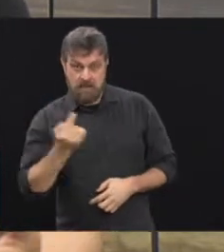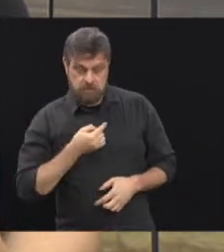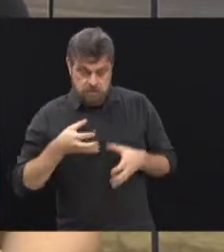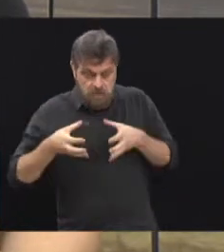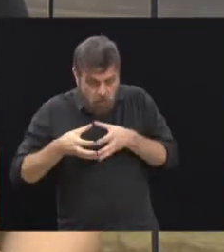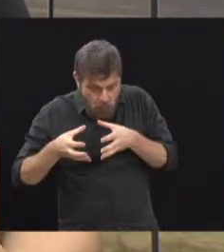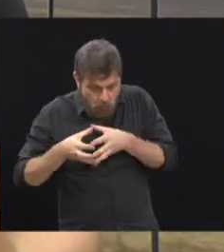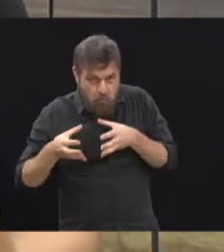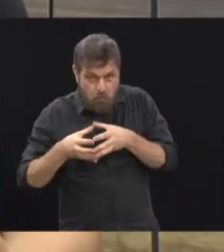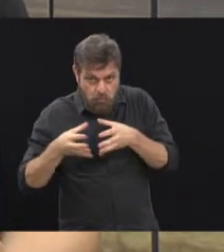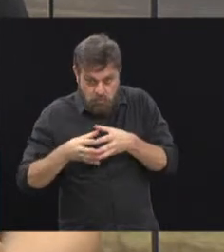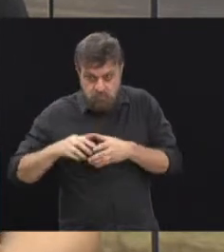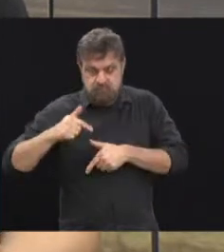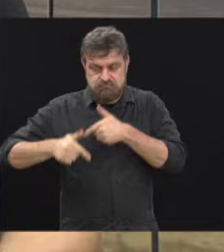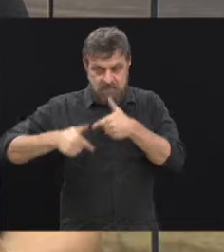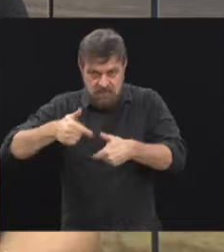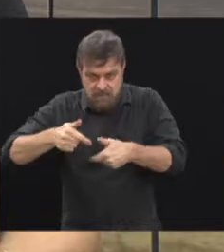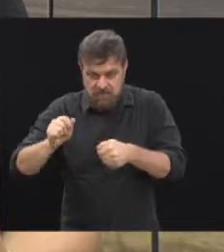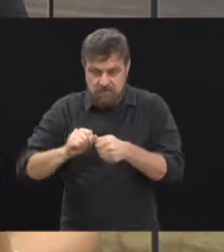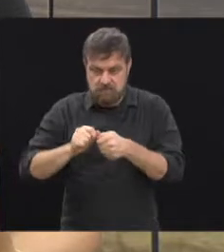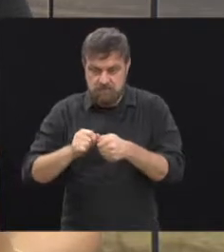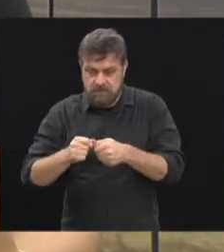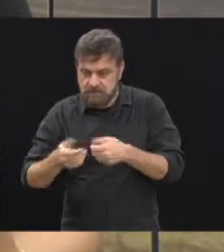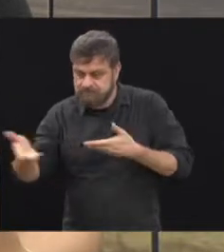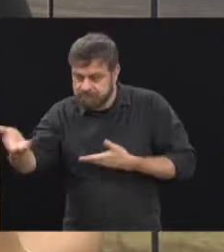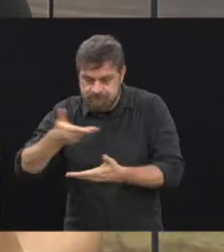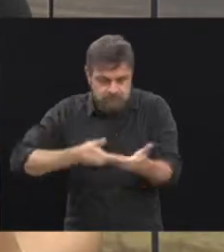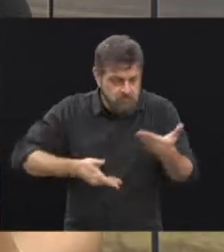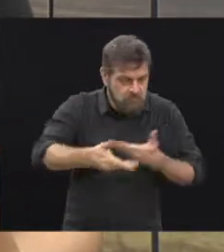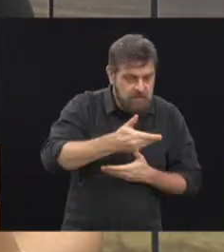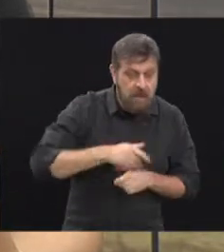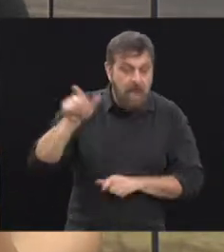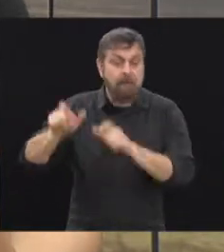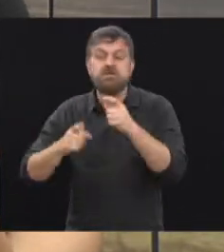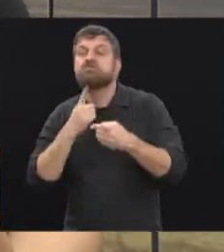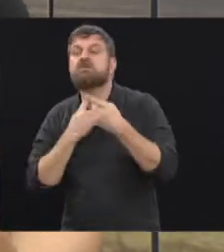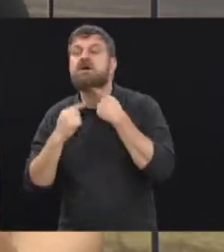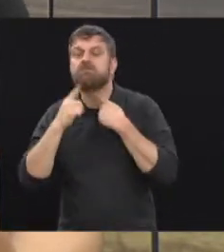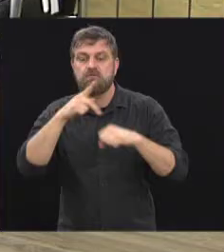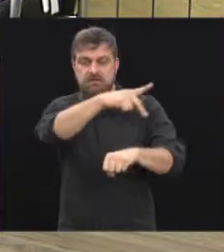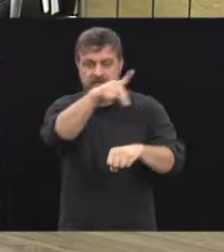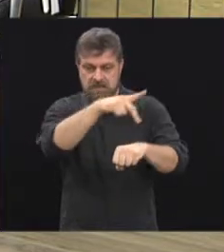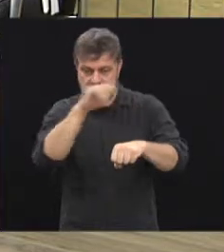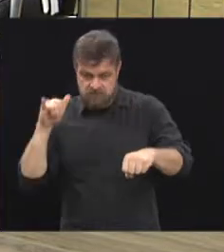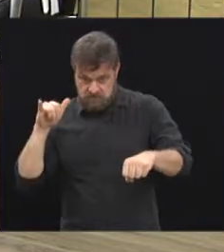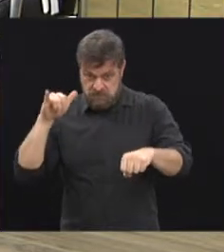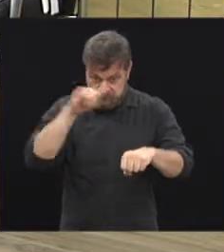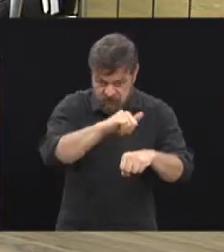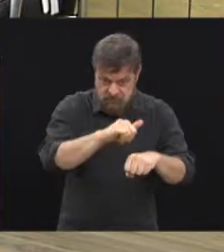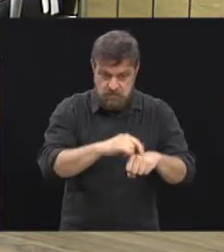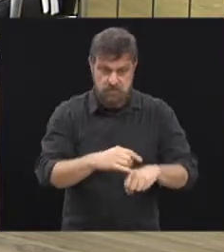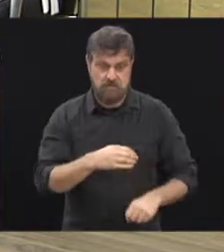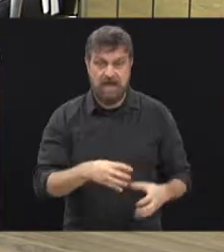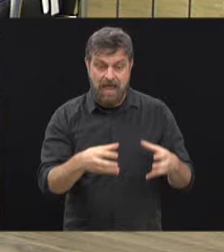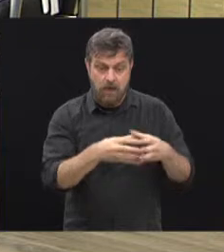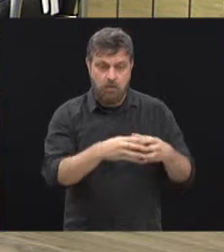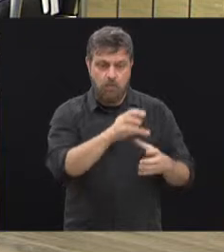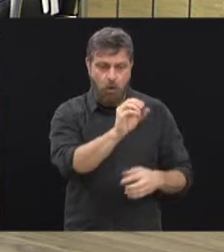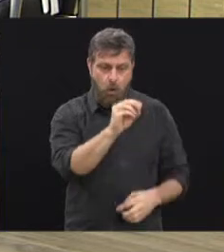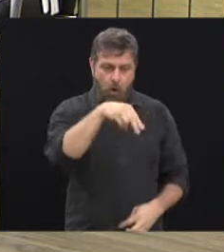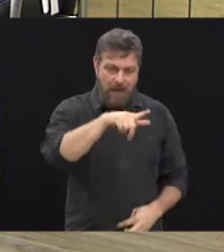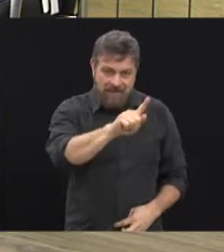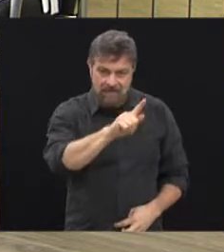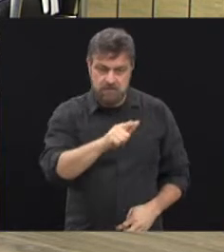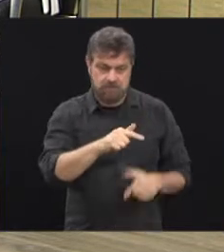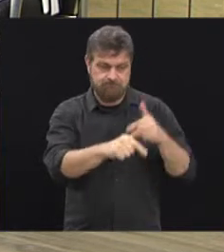agência. A gente faz o link entre o viajante e o representante da ONG, porque eu senti quando eu estava viajando